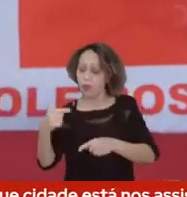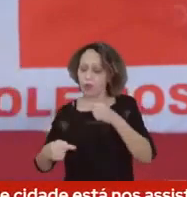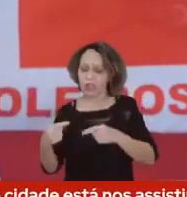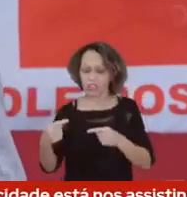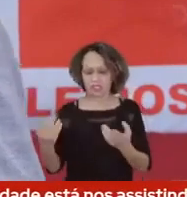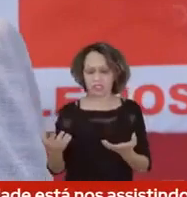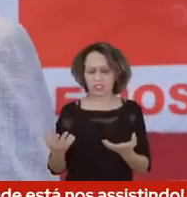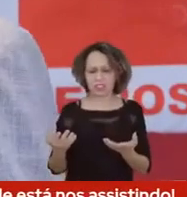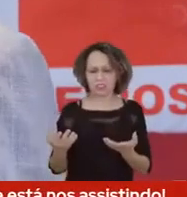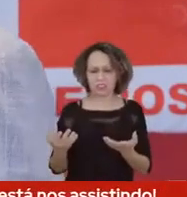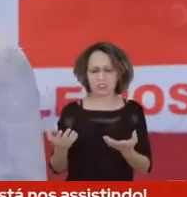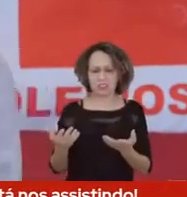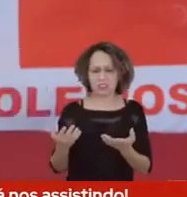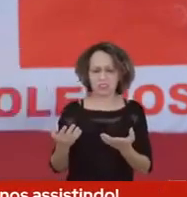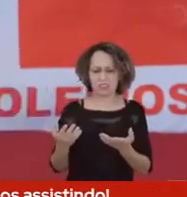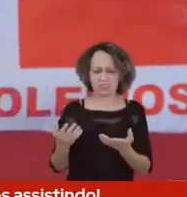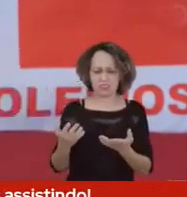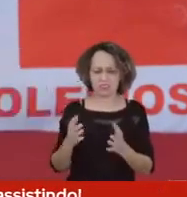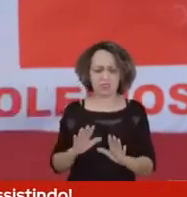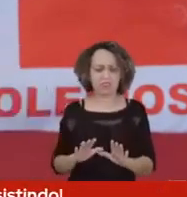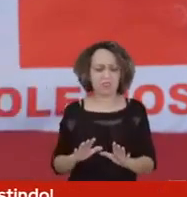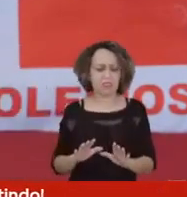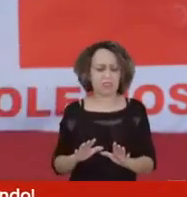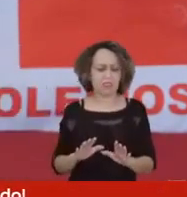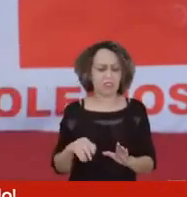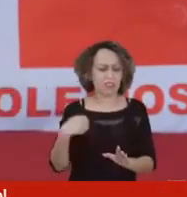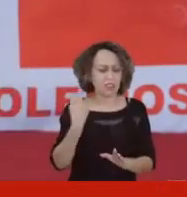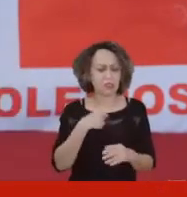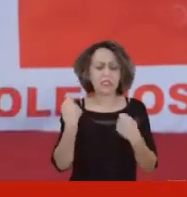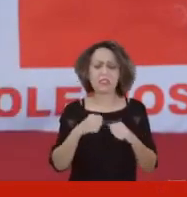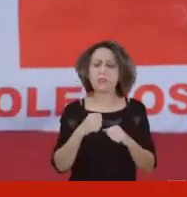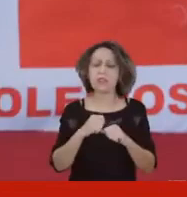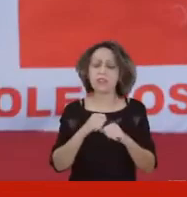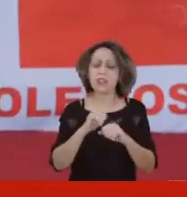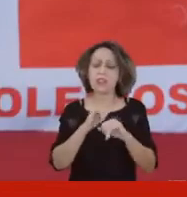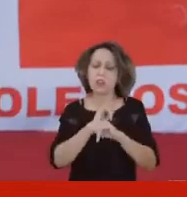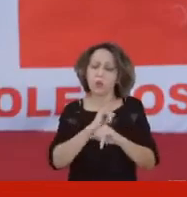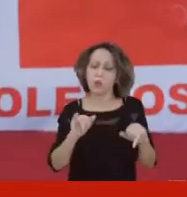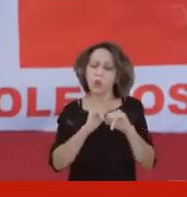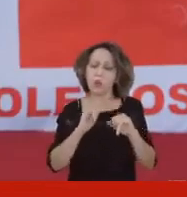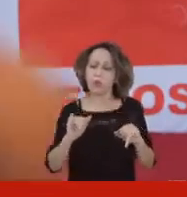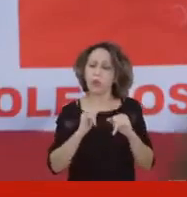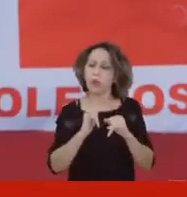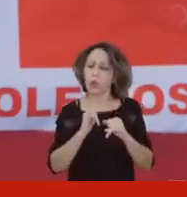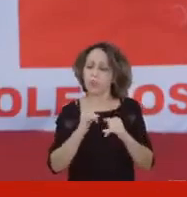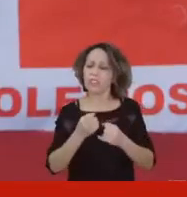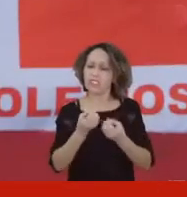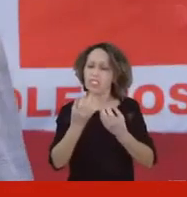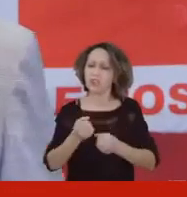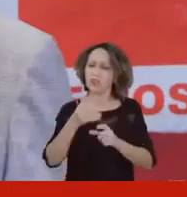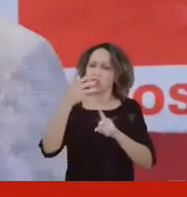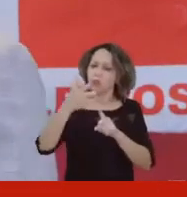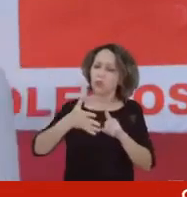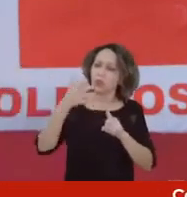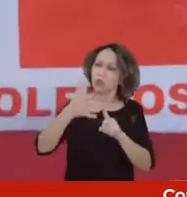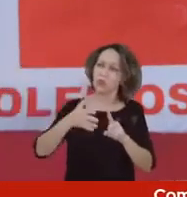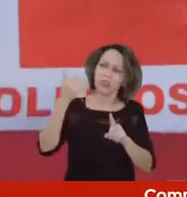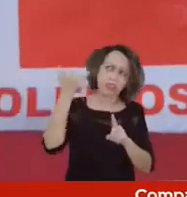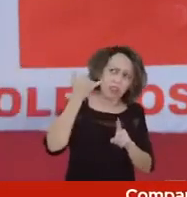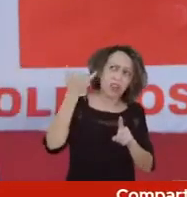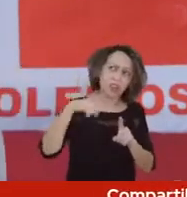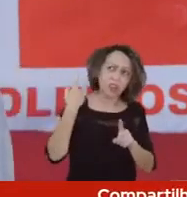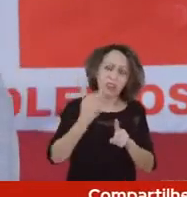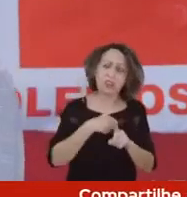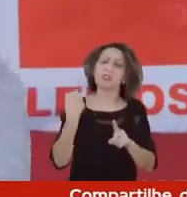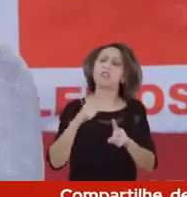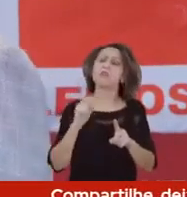que a gente conte uma narrativa. Eu estava vendo o discurso dos companheiros aqui. Nós precisamos, Gleice, com a nossa